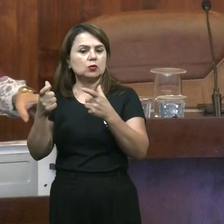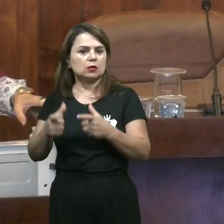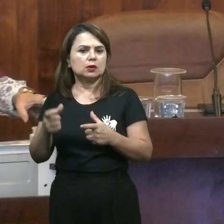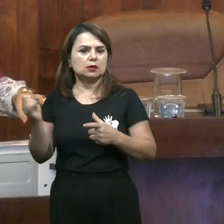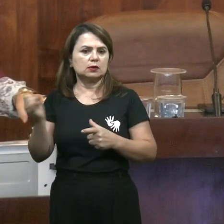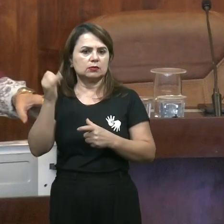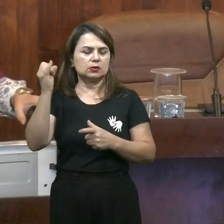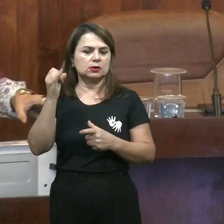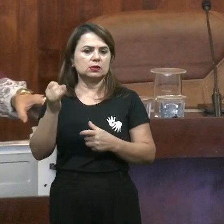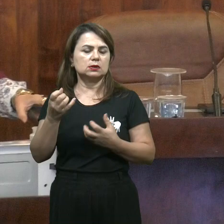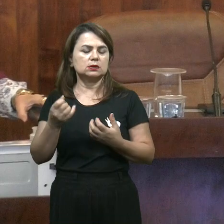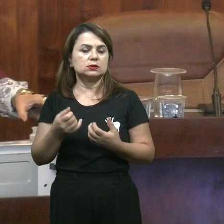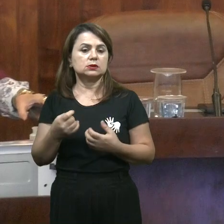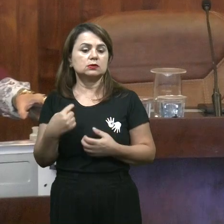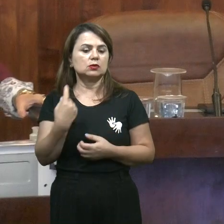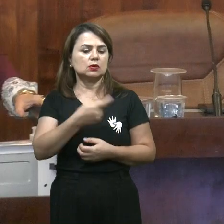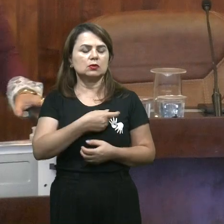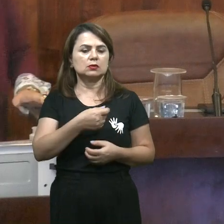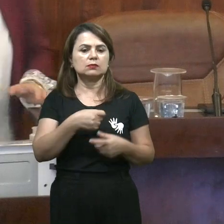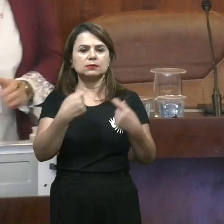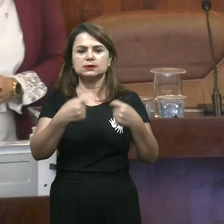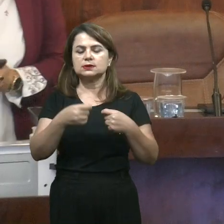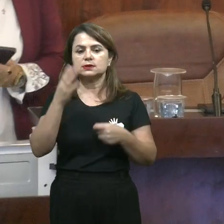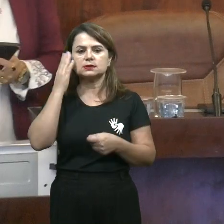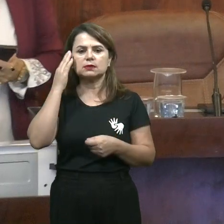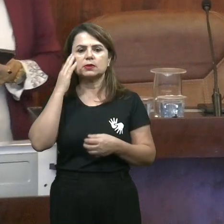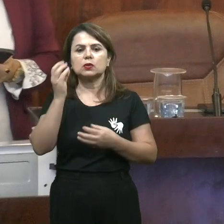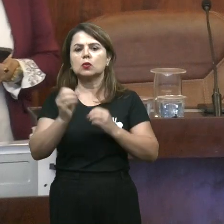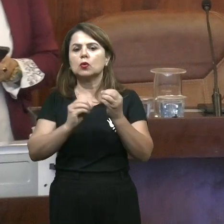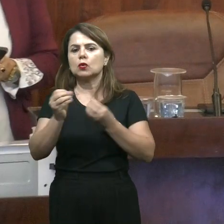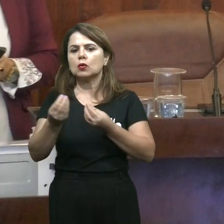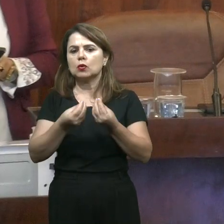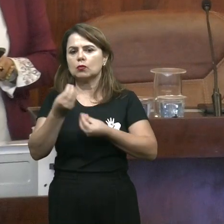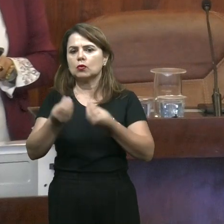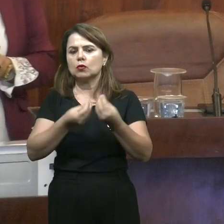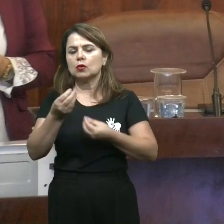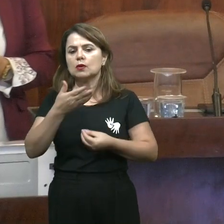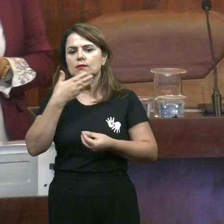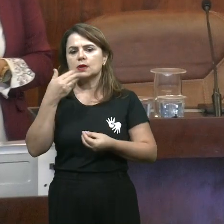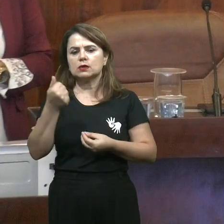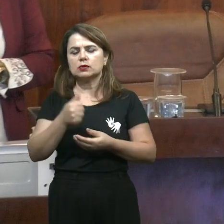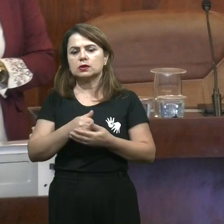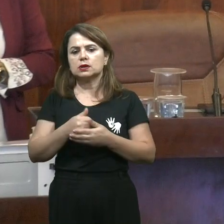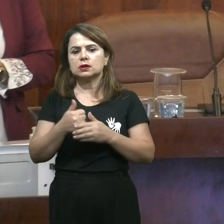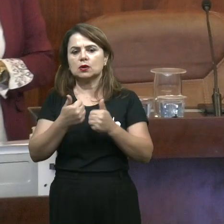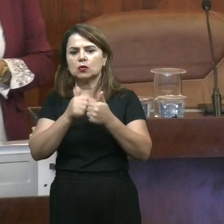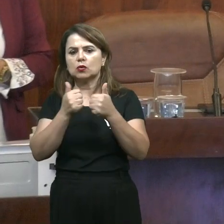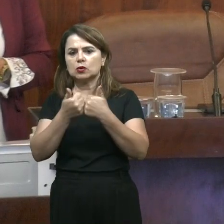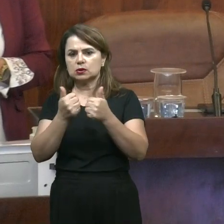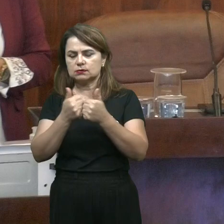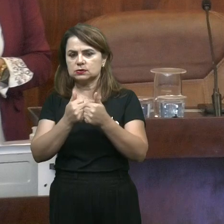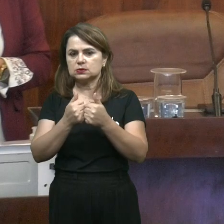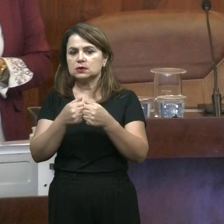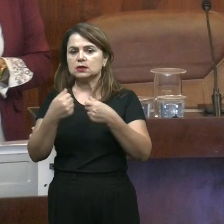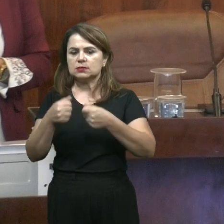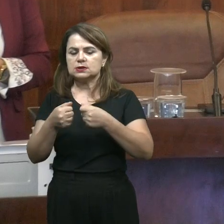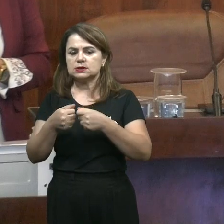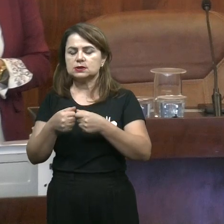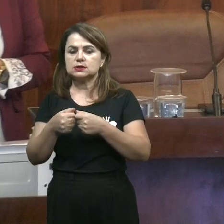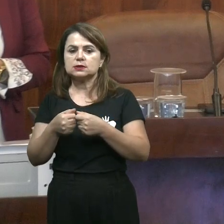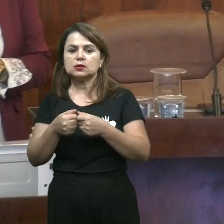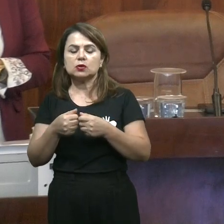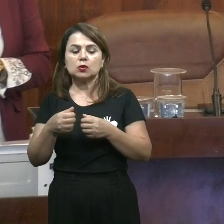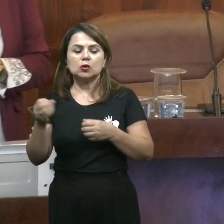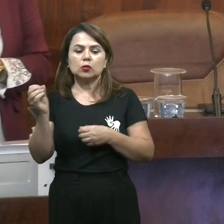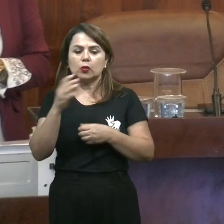melhorias estão sendo implantadas no transporte público da nossa cidade, tais como implementação de novas rotas de ônibus ou